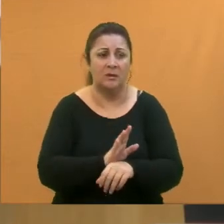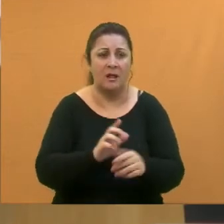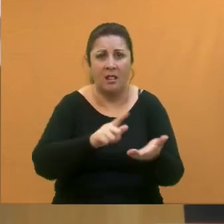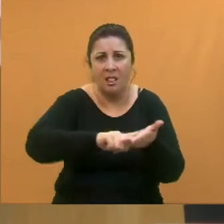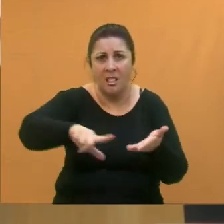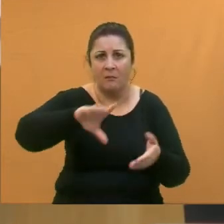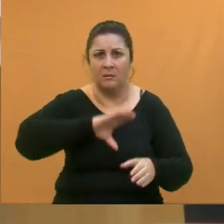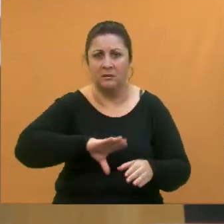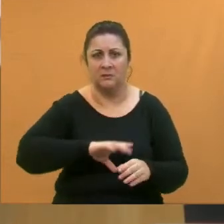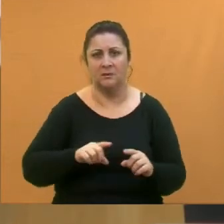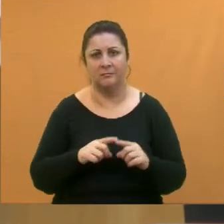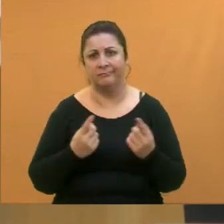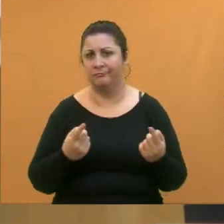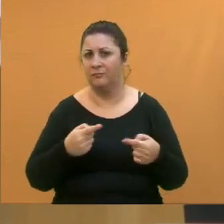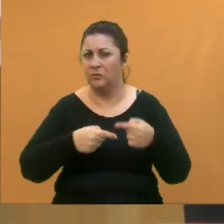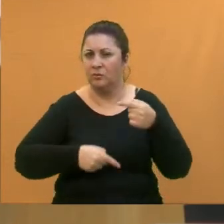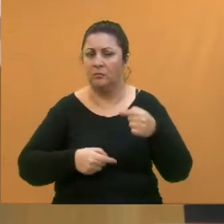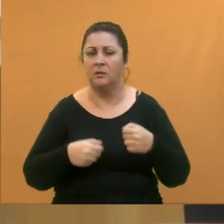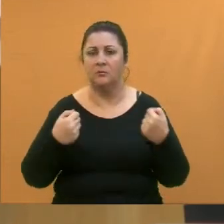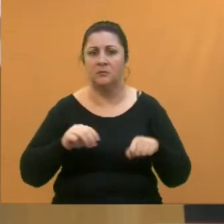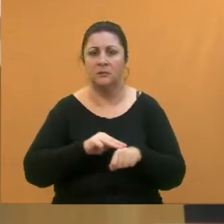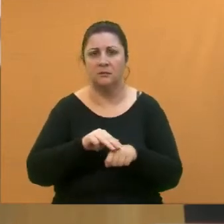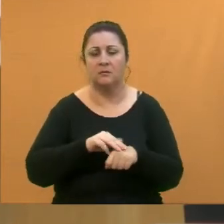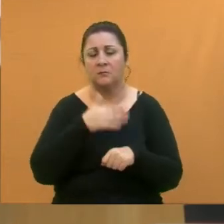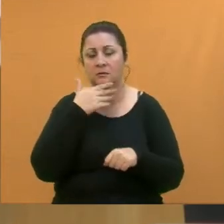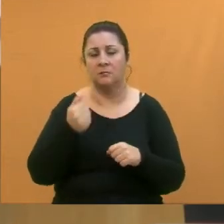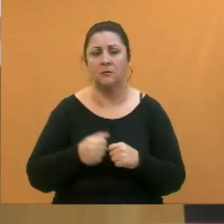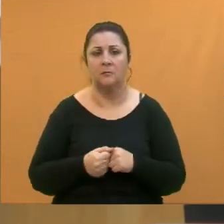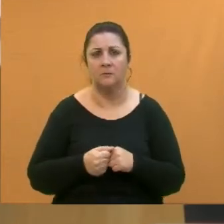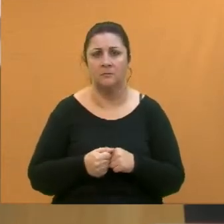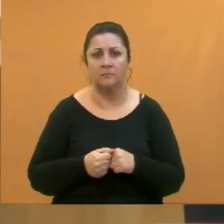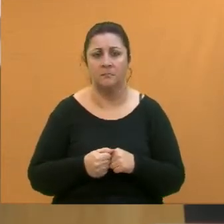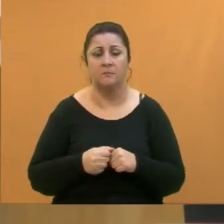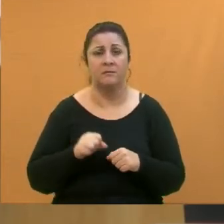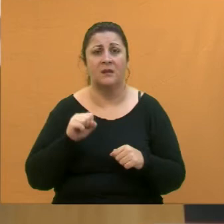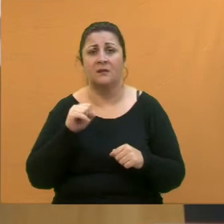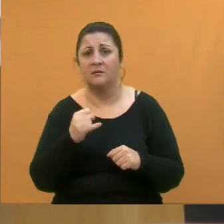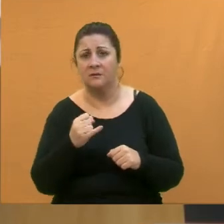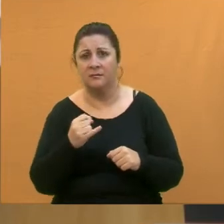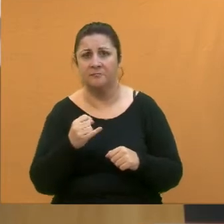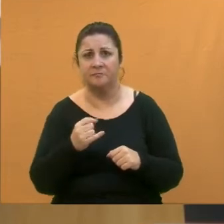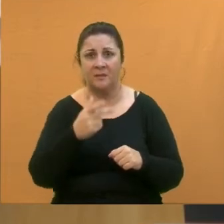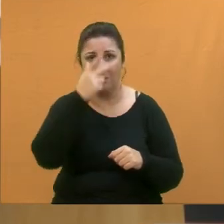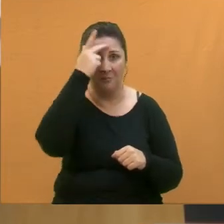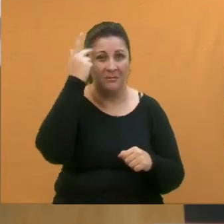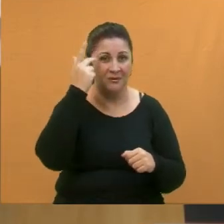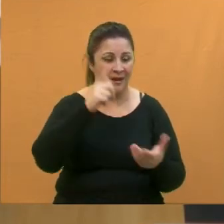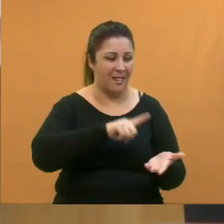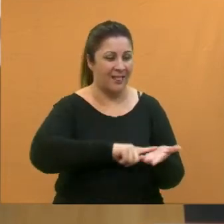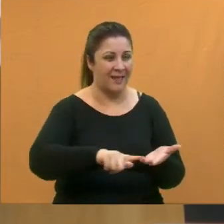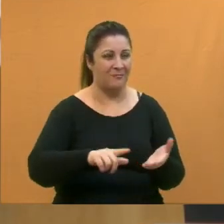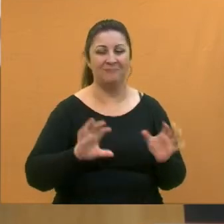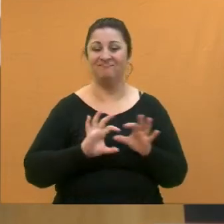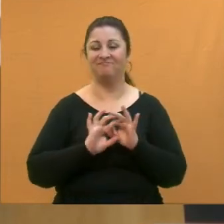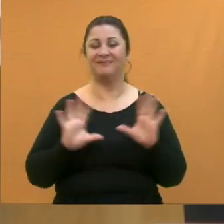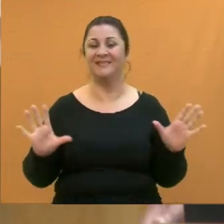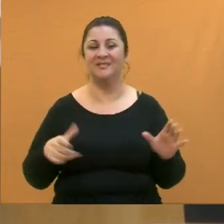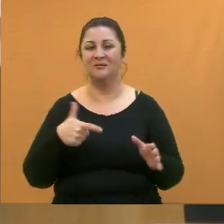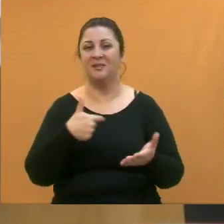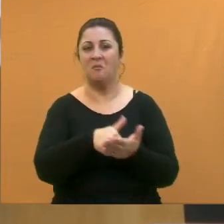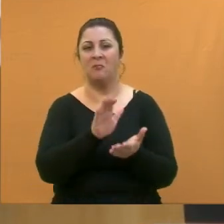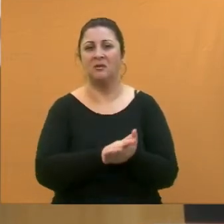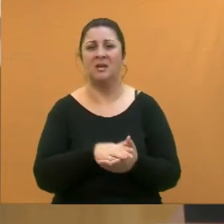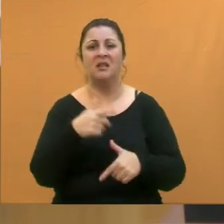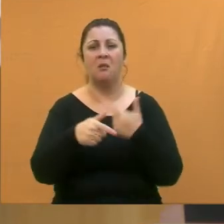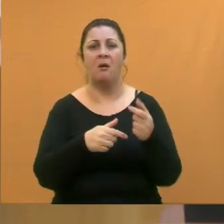mas não é dessa forma. Eu acho que a gente precisa discutir melhor essa lei, porque senão daqui a um tempo, o cara vai lá, limpa, se isenta da coisa, passa 6 meses,